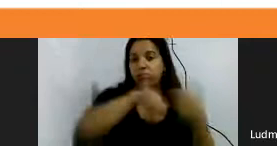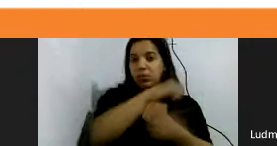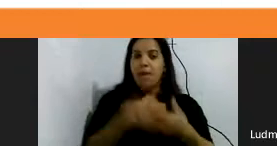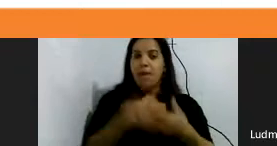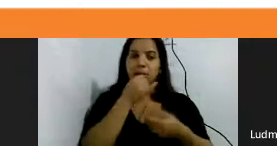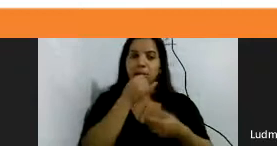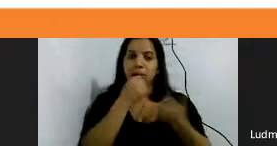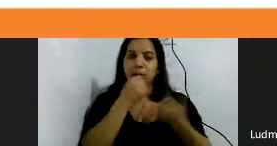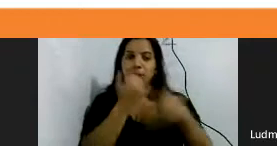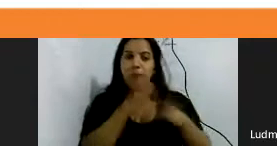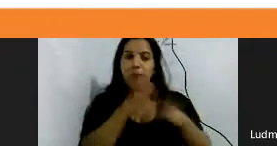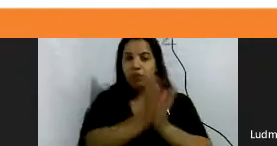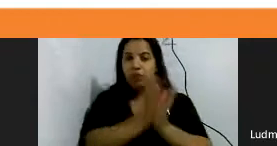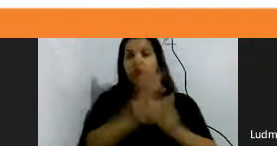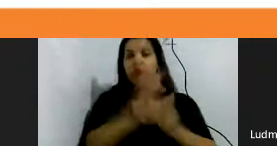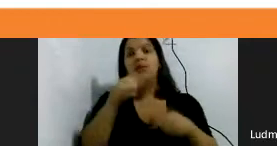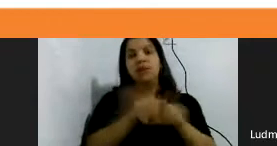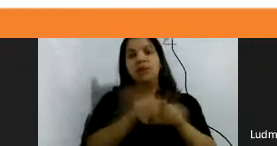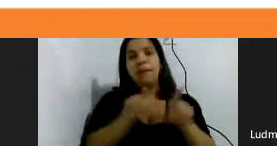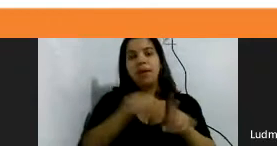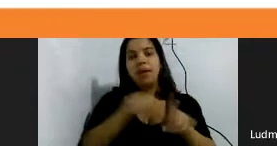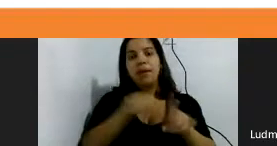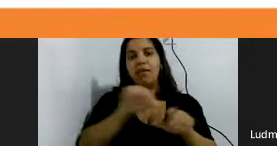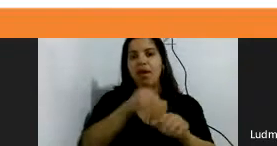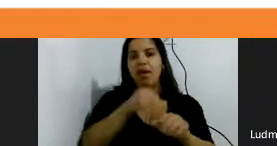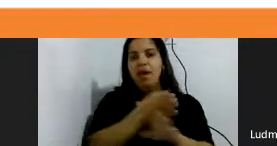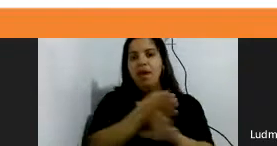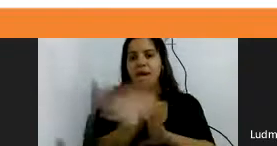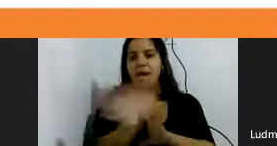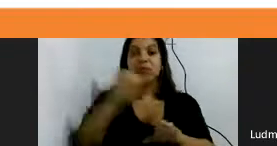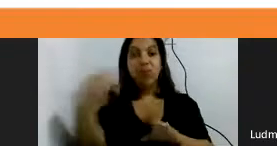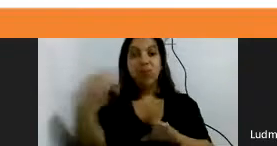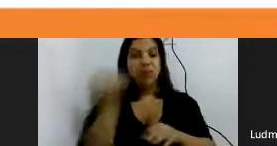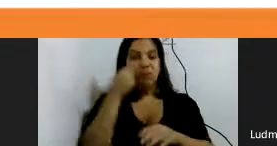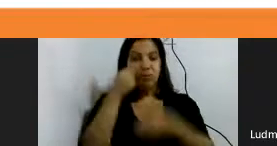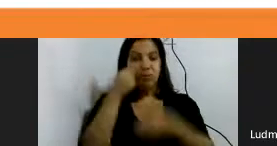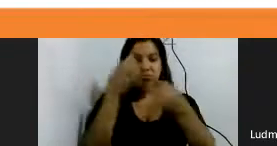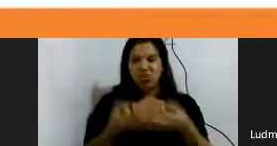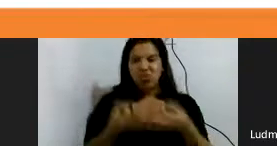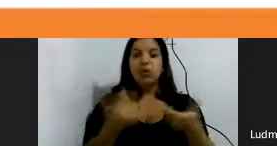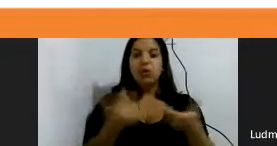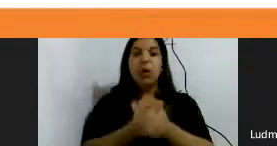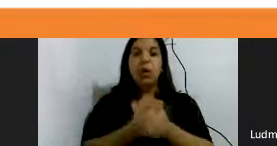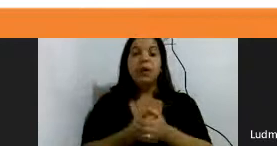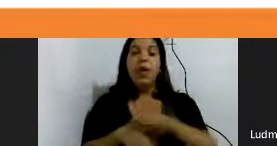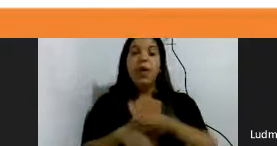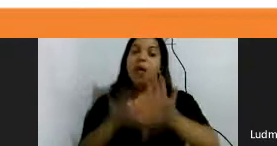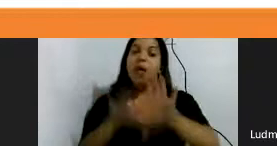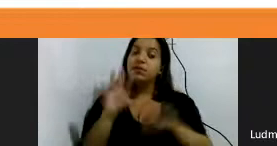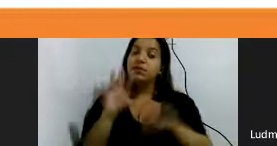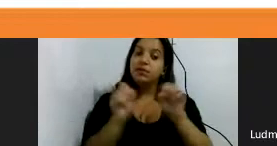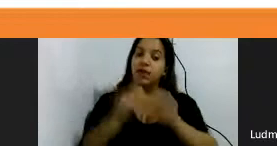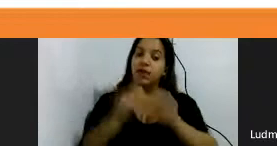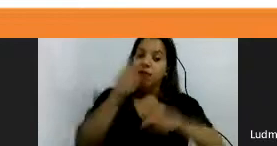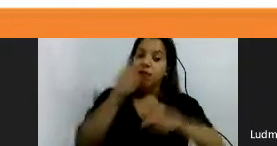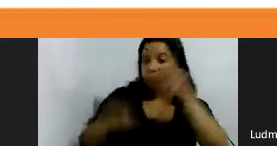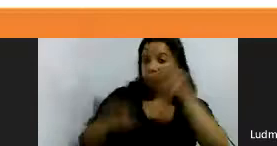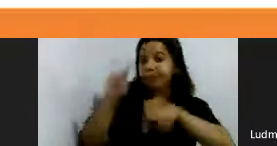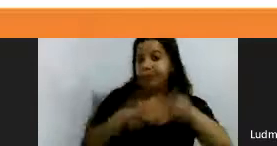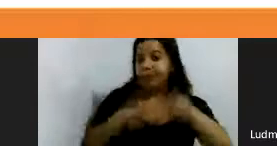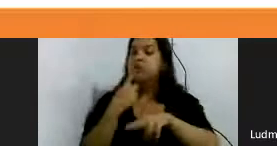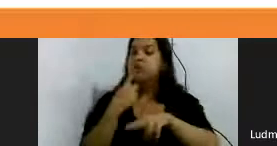prova direta e a prova reversa, que a gente vai ver posteriormente. Ou seja, às vezes a gente faz o exame do